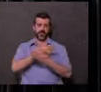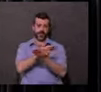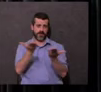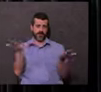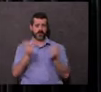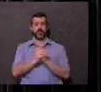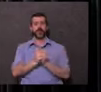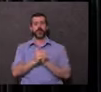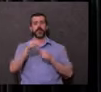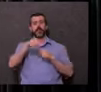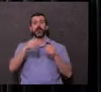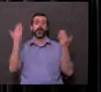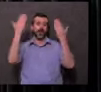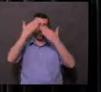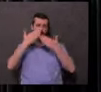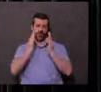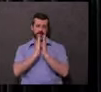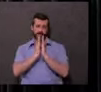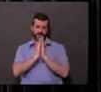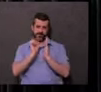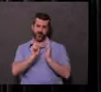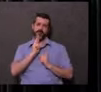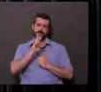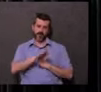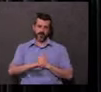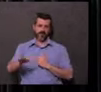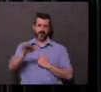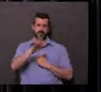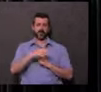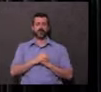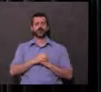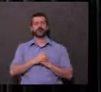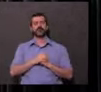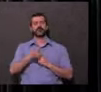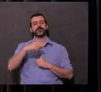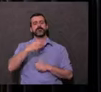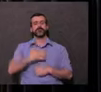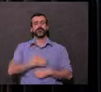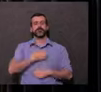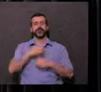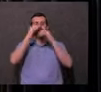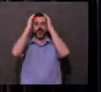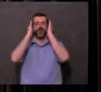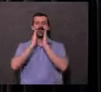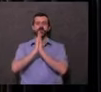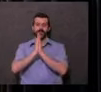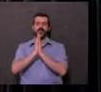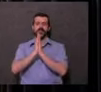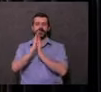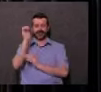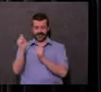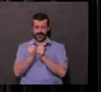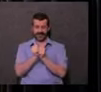Nesta noite de vigília em Fátima, sentimo-nos conduzidos pela Virgem Santa Maria, a